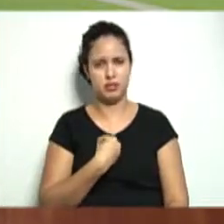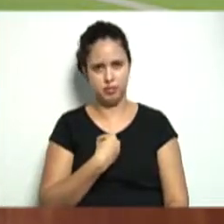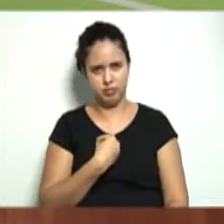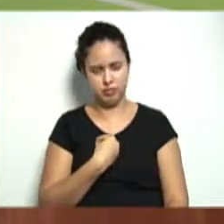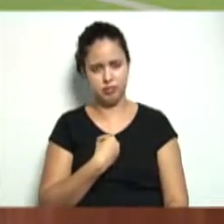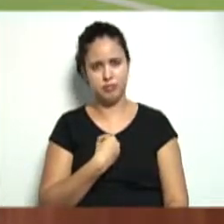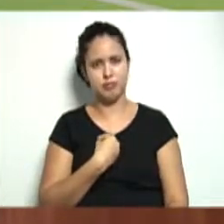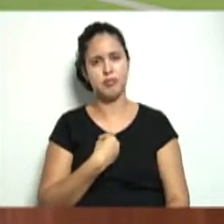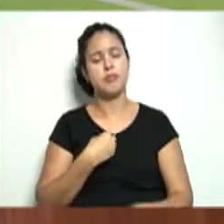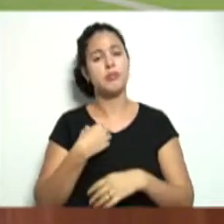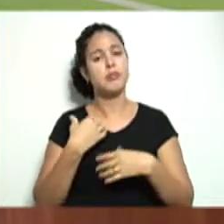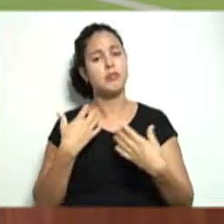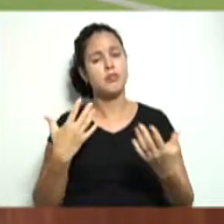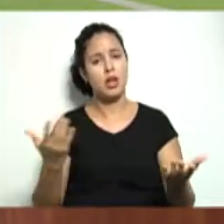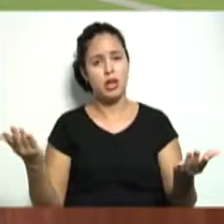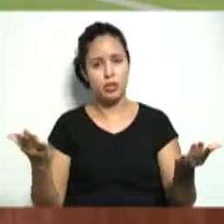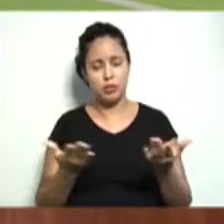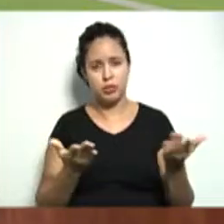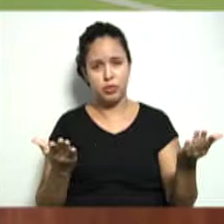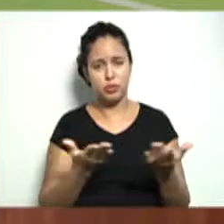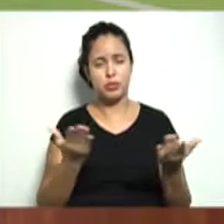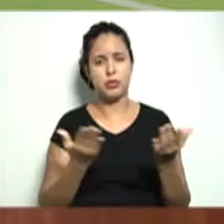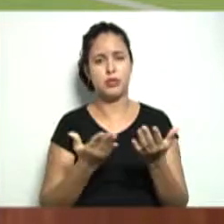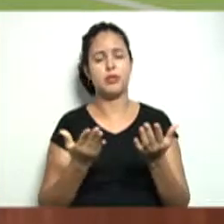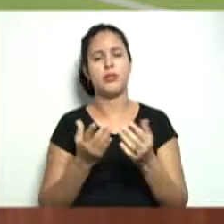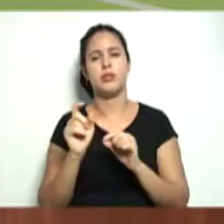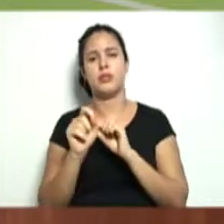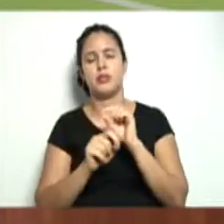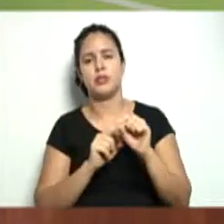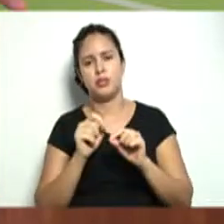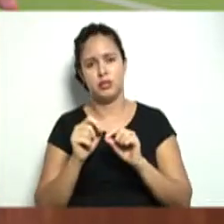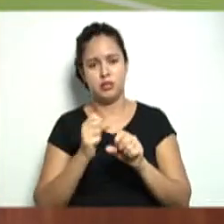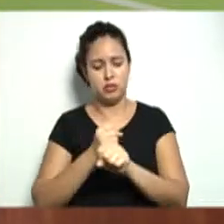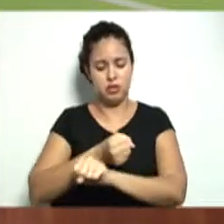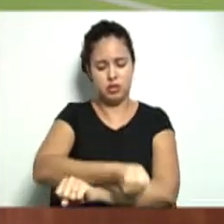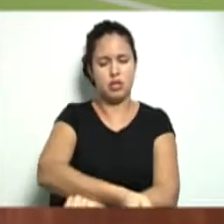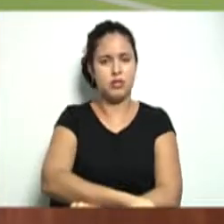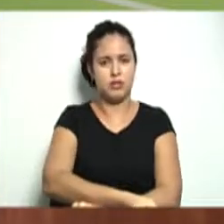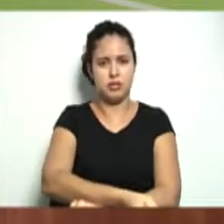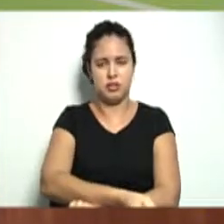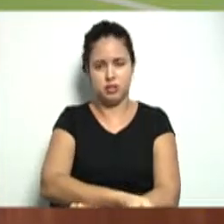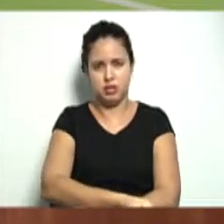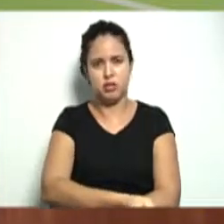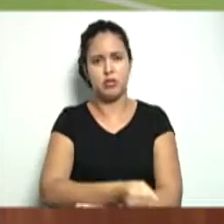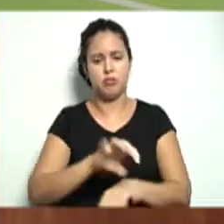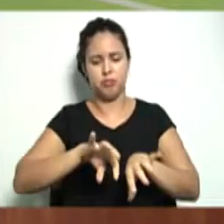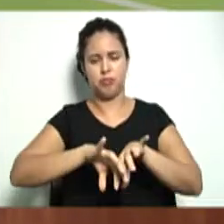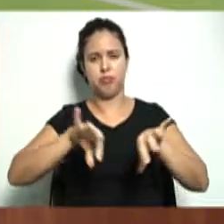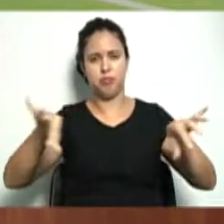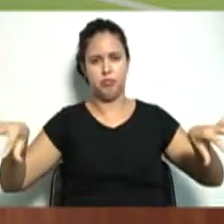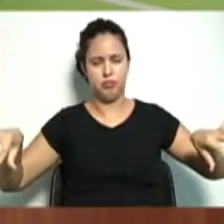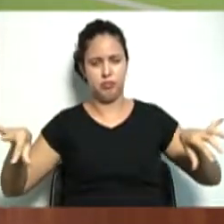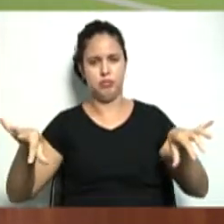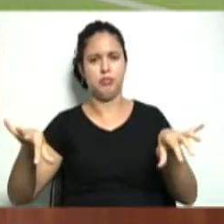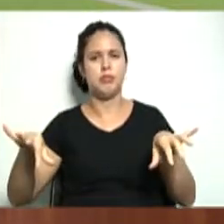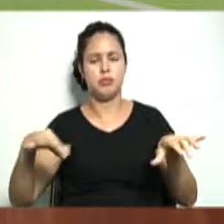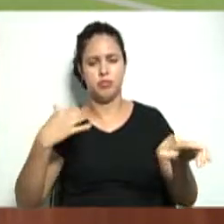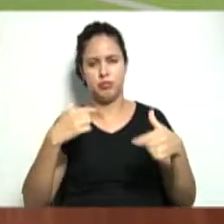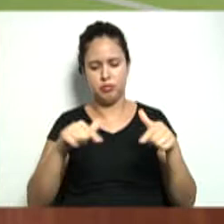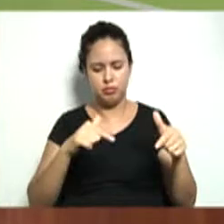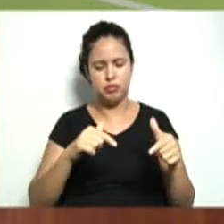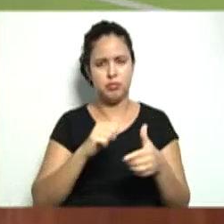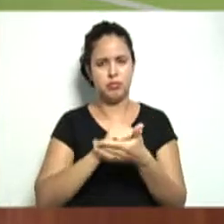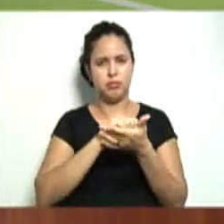E agora, com a escravidão, lembra? Divisão de tarefas.